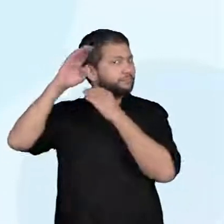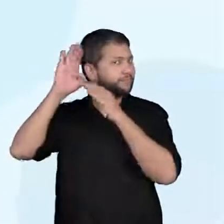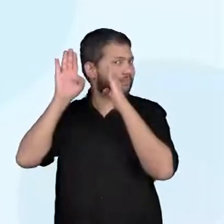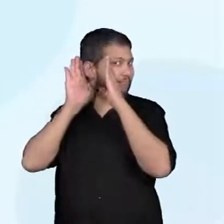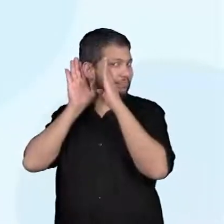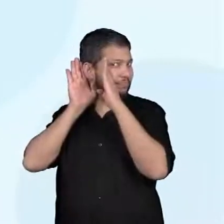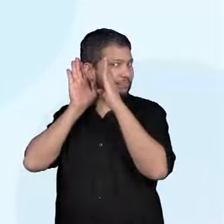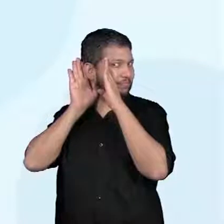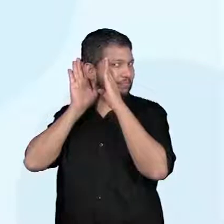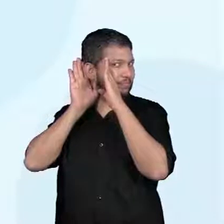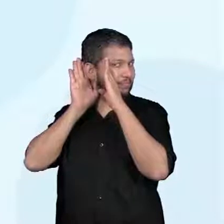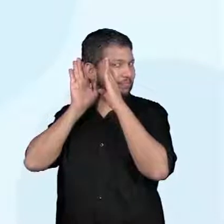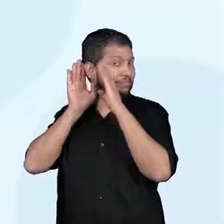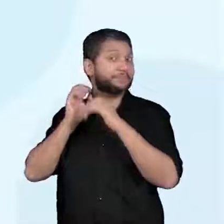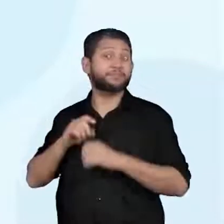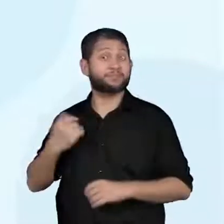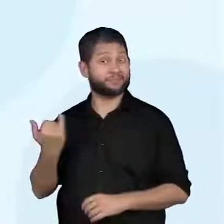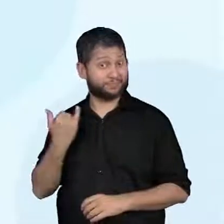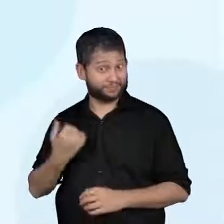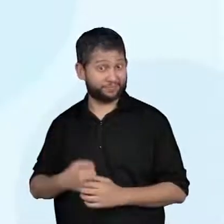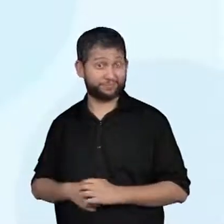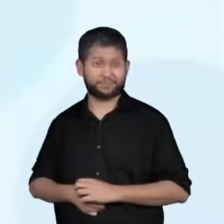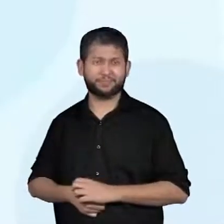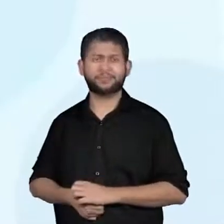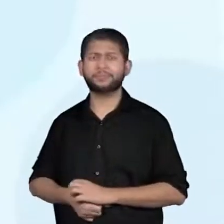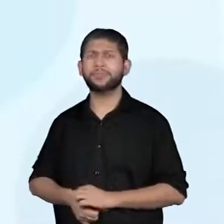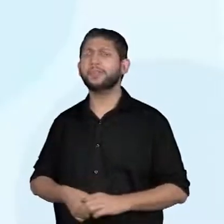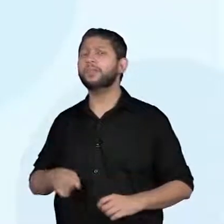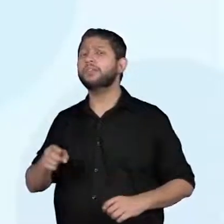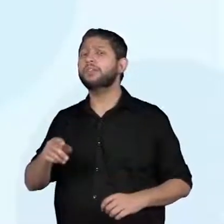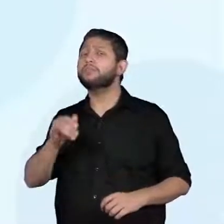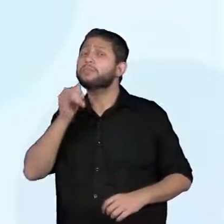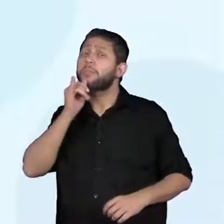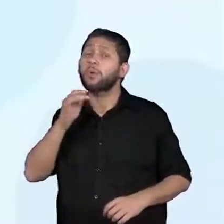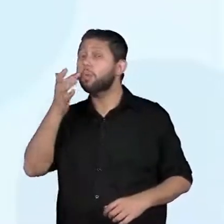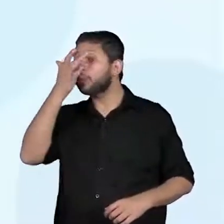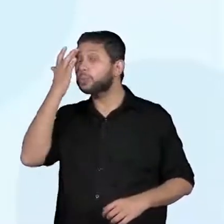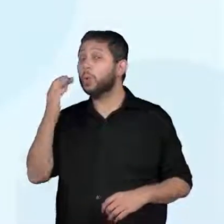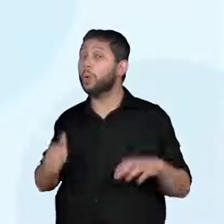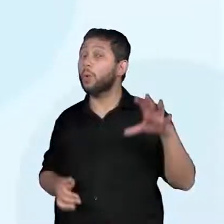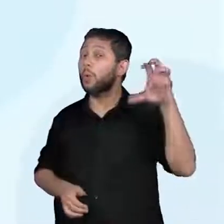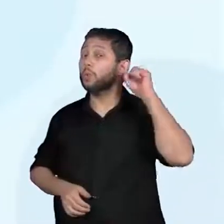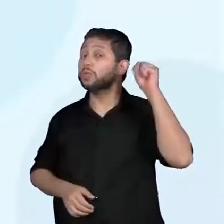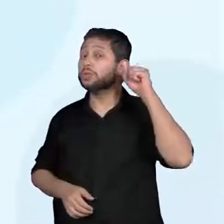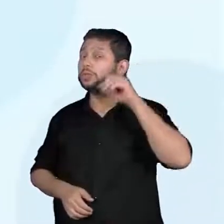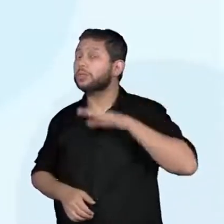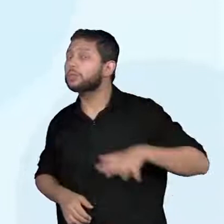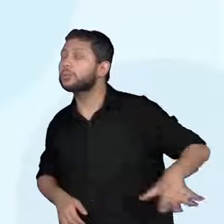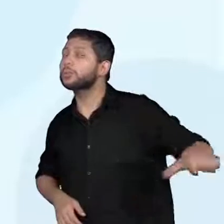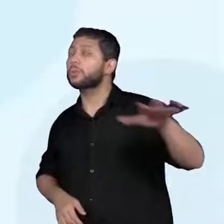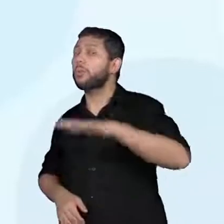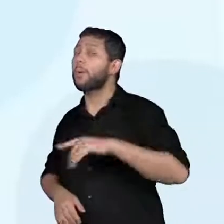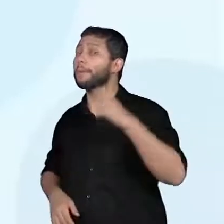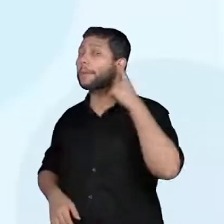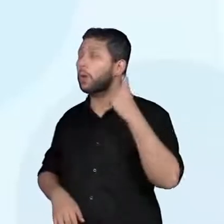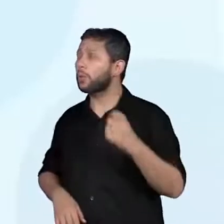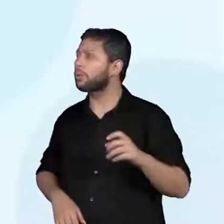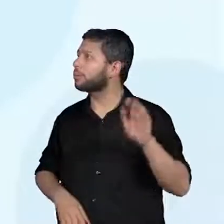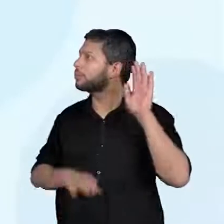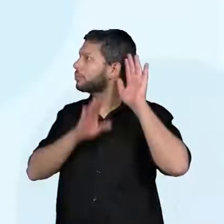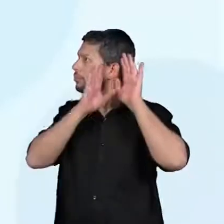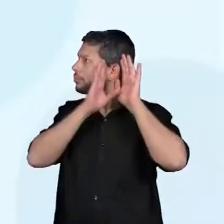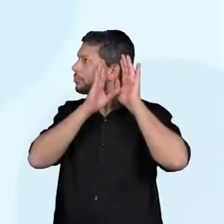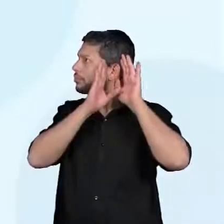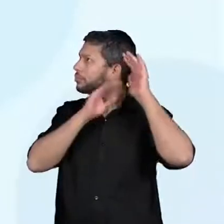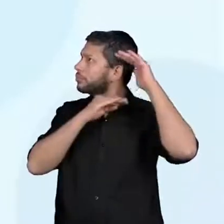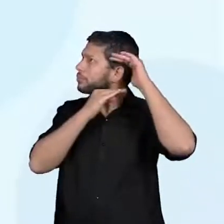E vai se preparar para esse desafio. Vocês sabem que quase tudo à nossa volta produz som,